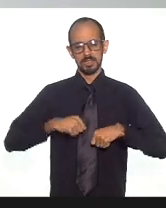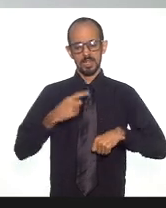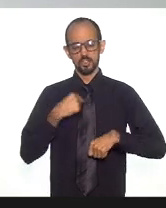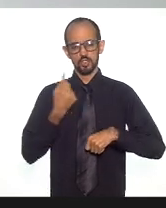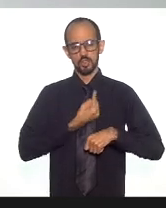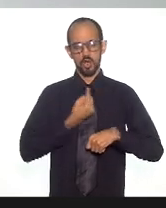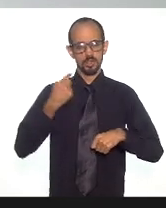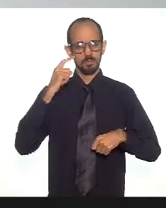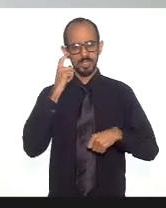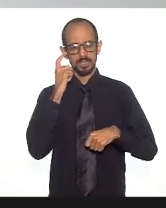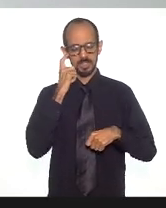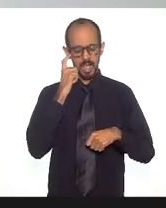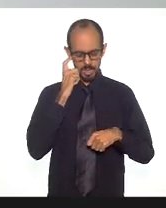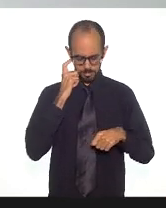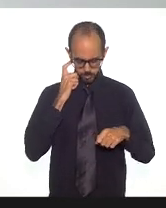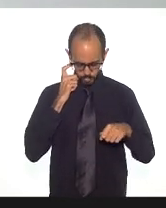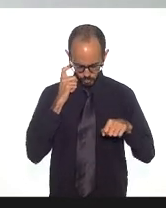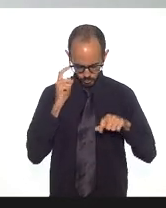pensar, né,